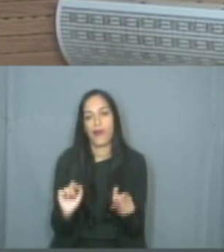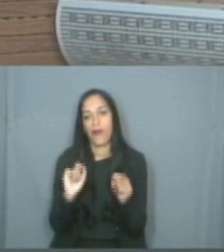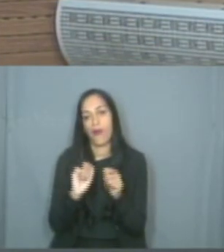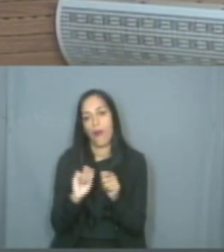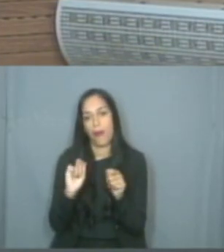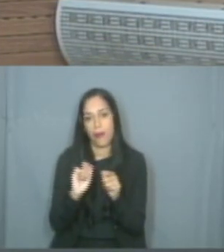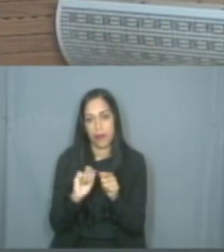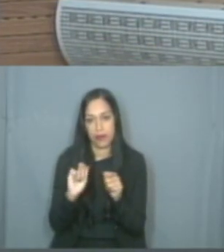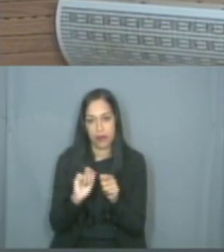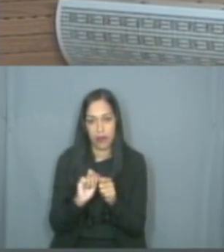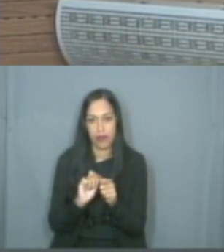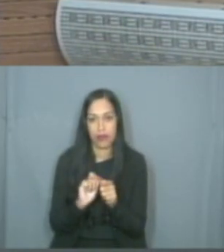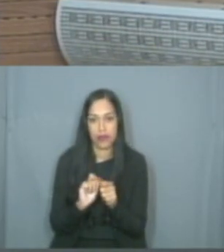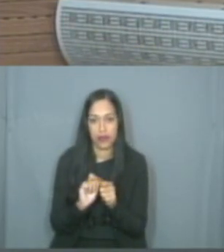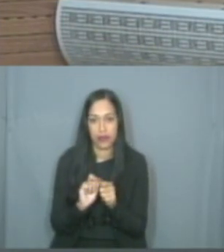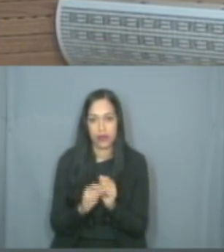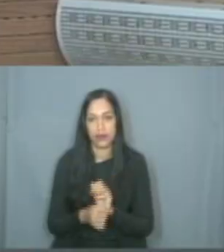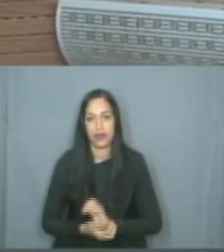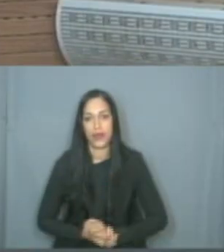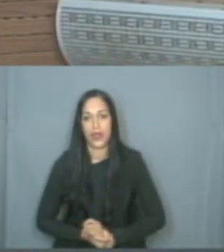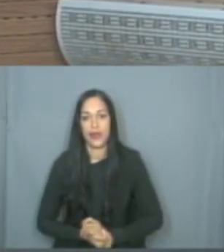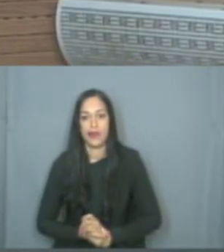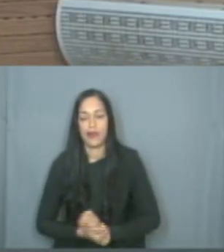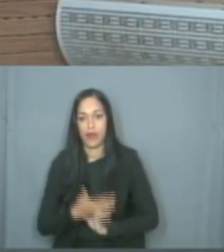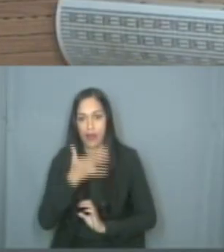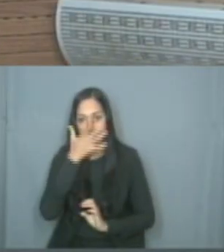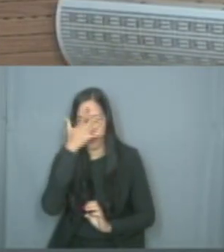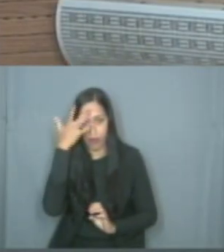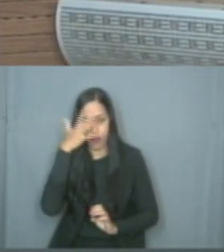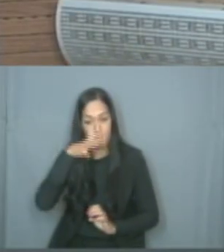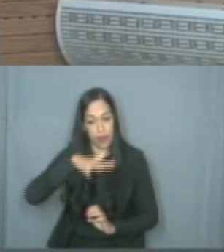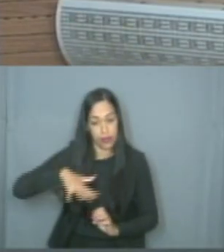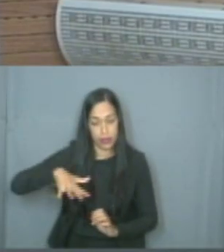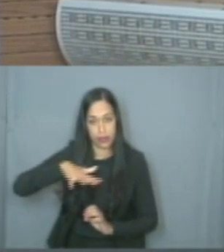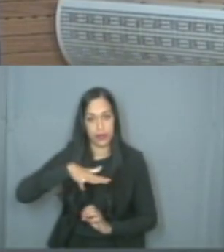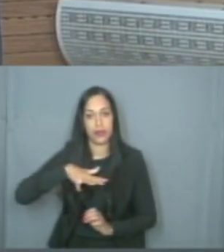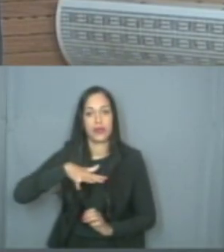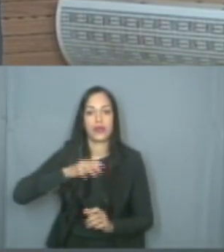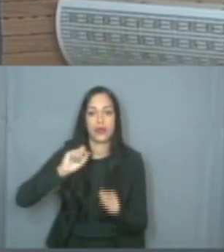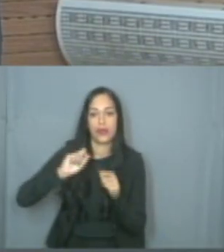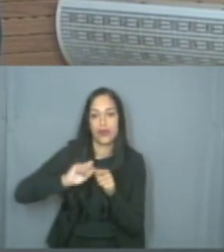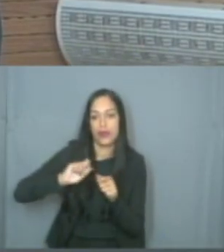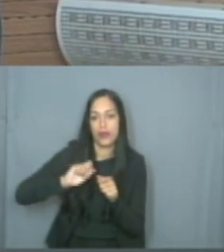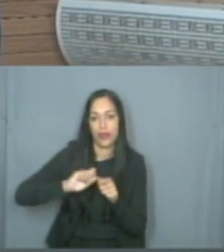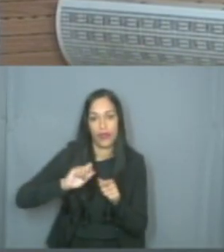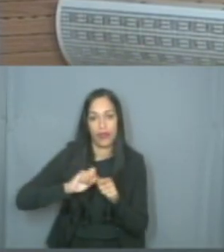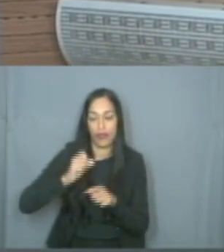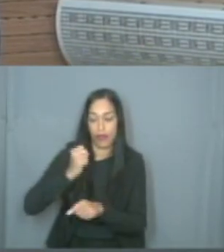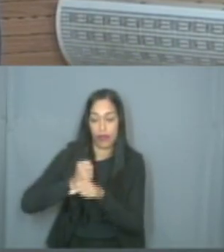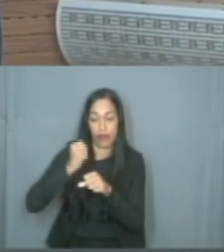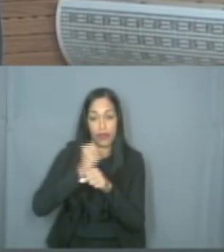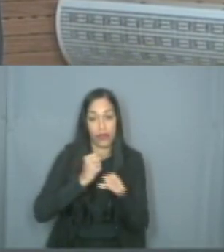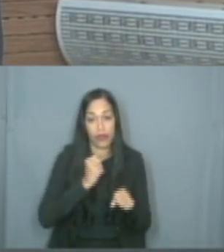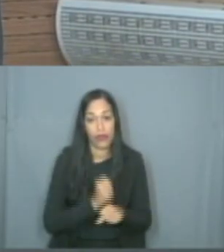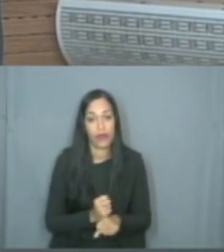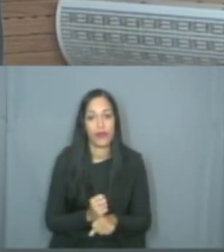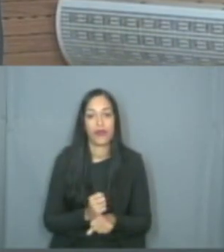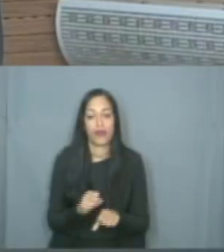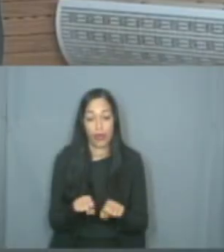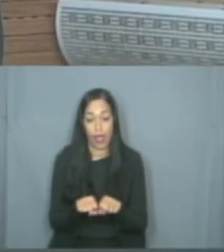feitas e, infelizmente, as pessoas, quando vão fazer determinadas obras,